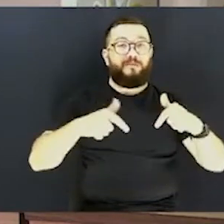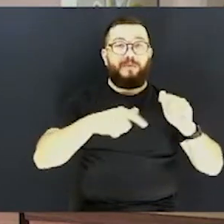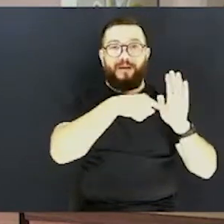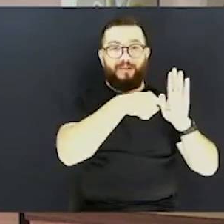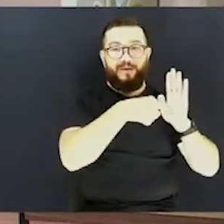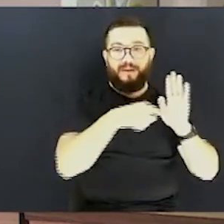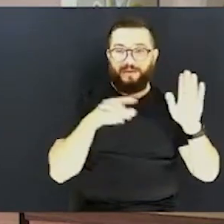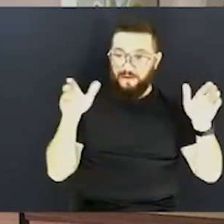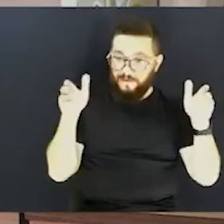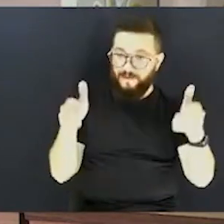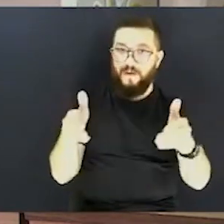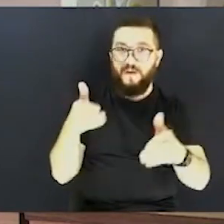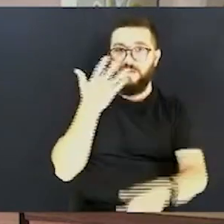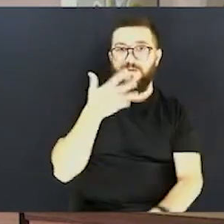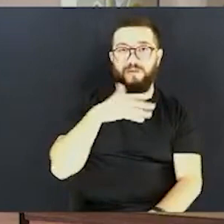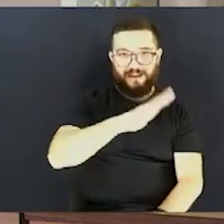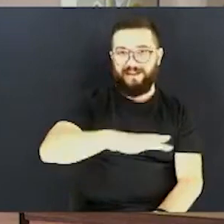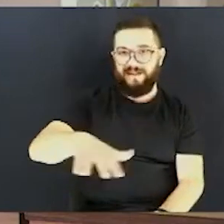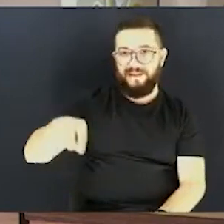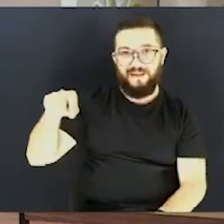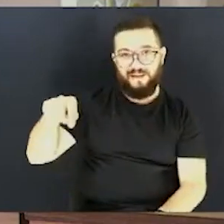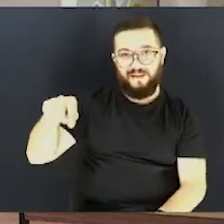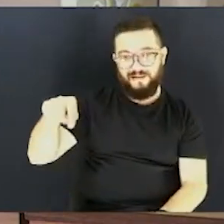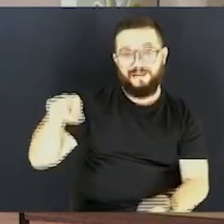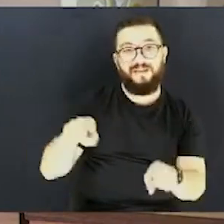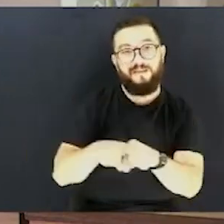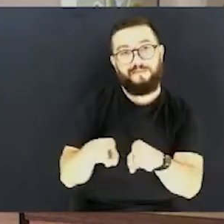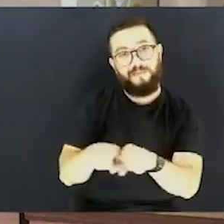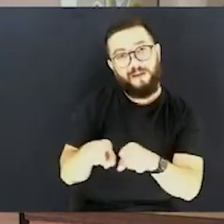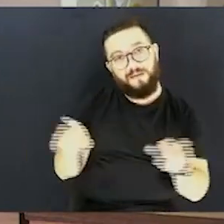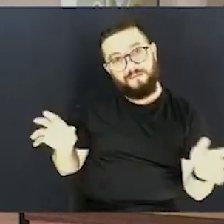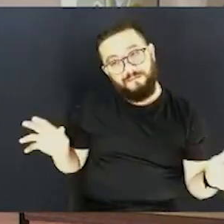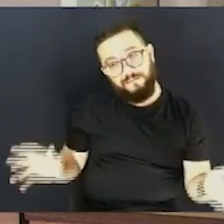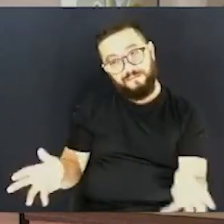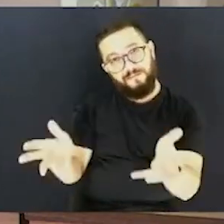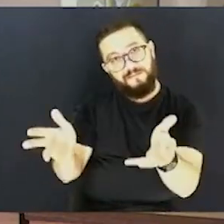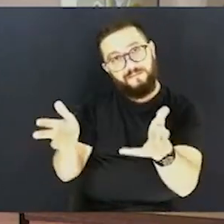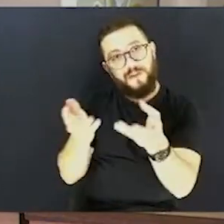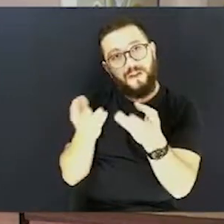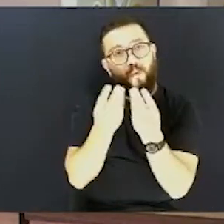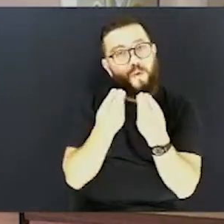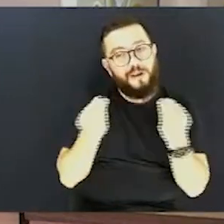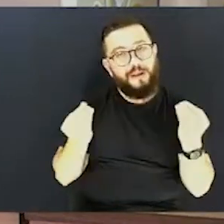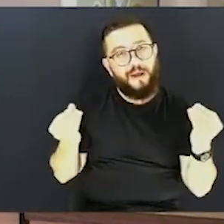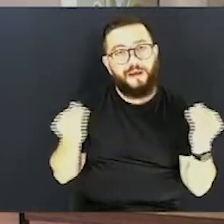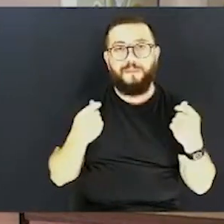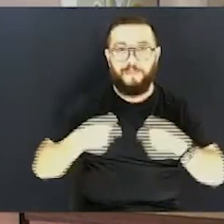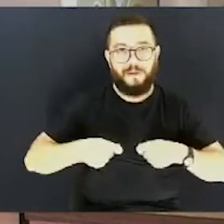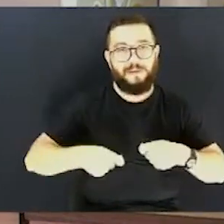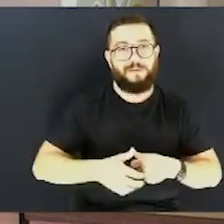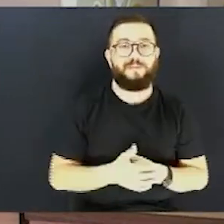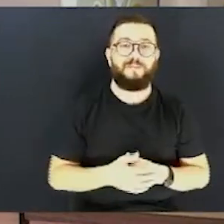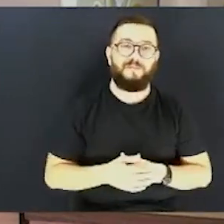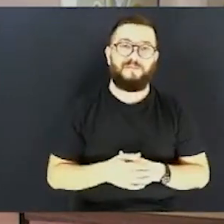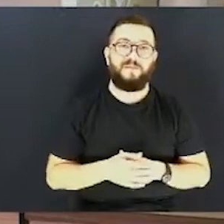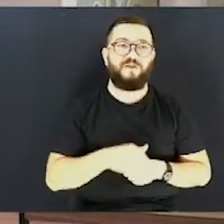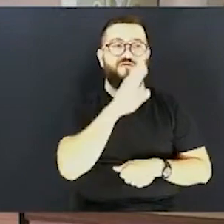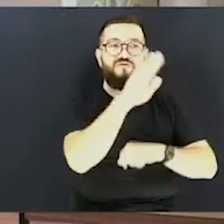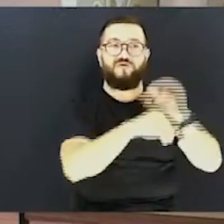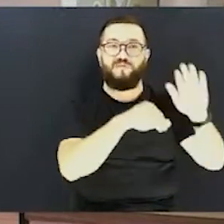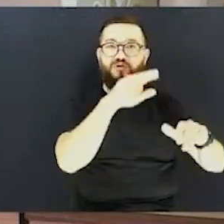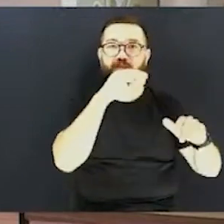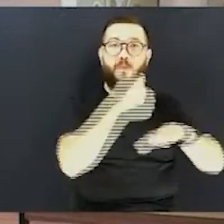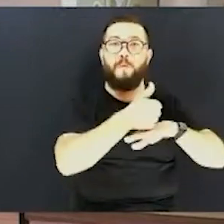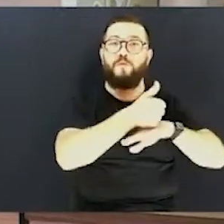ações para ampliar e qualificar esse atendimento. A comissão ouviu especialistas no desenvolvimento infantil, direito da criança e